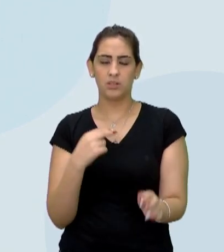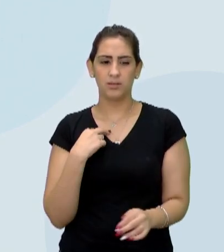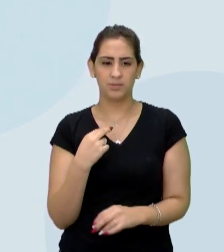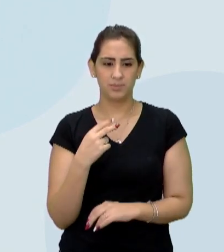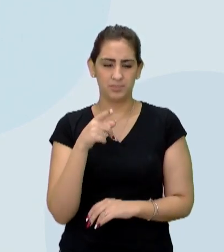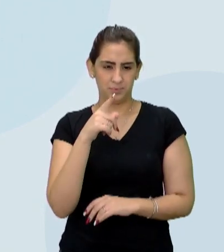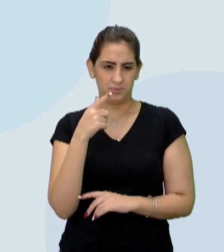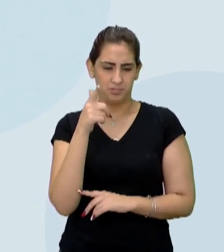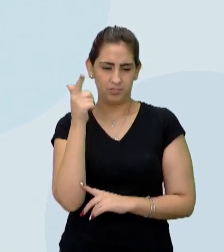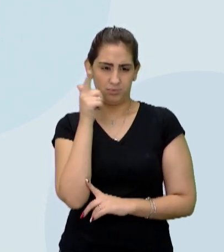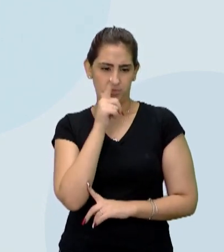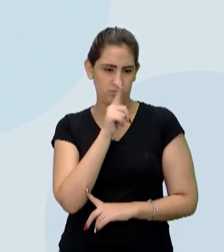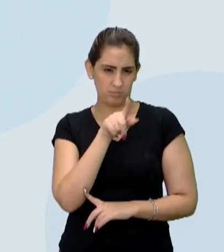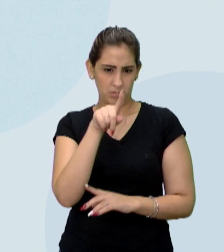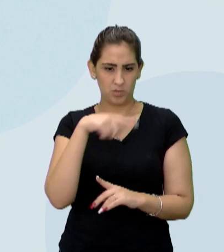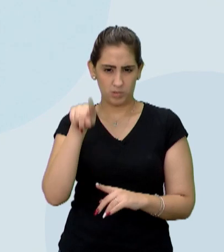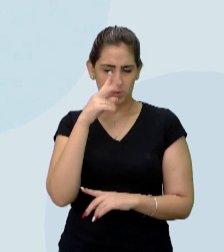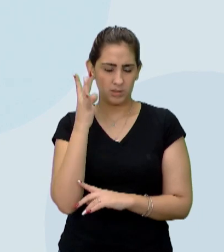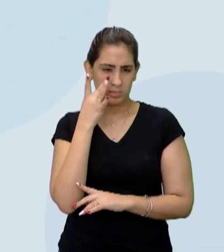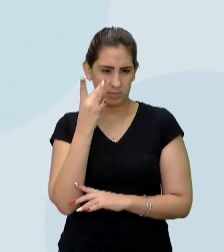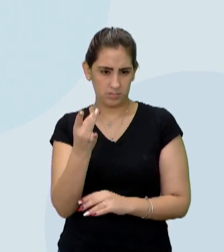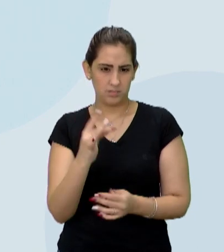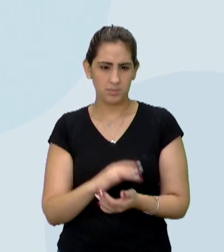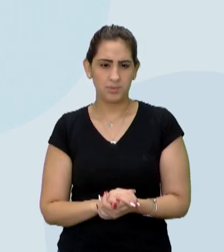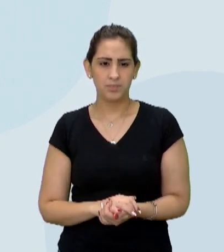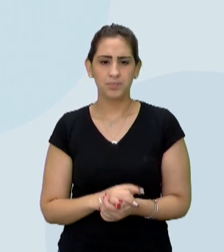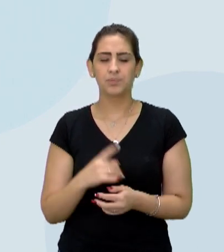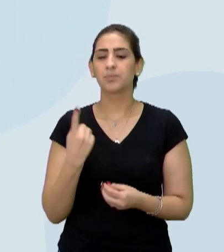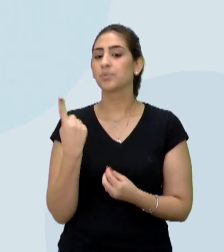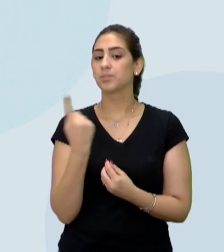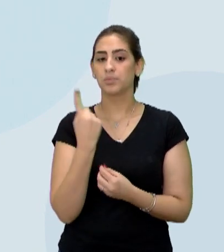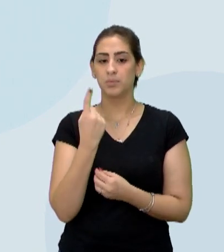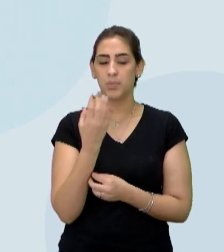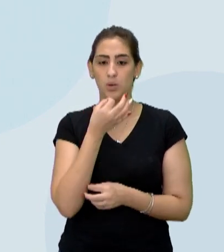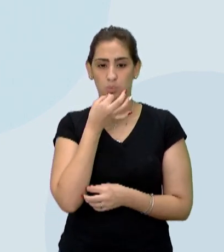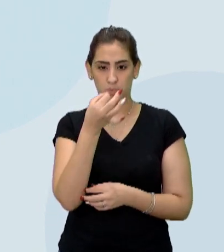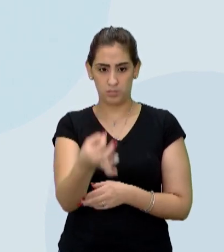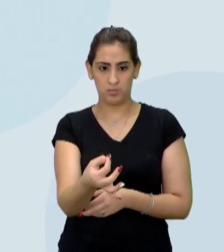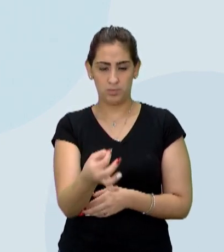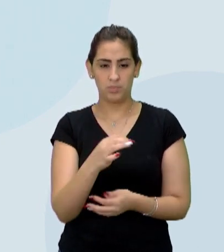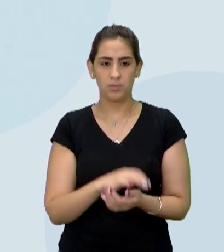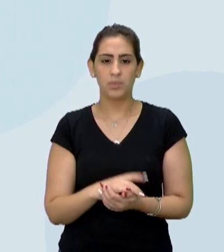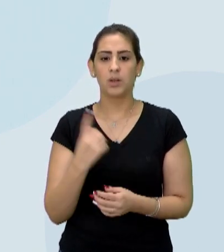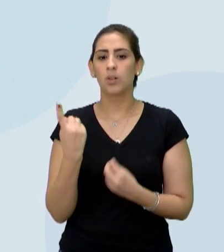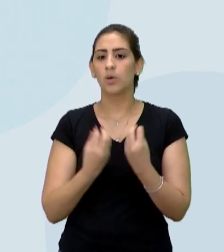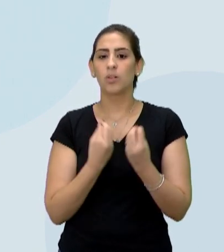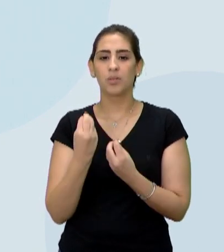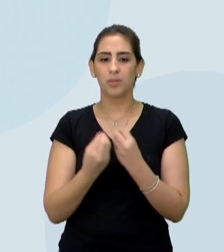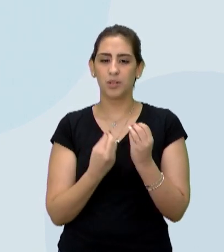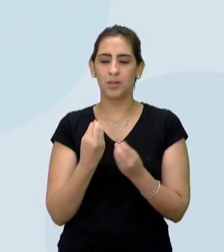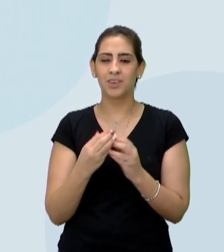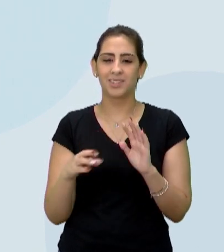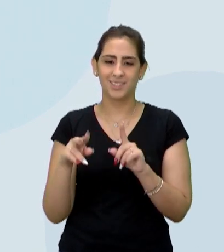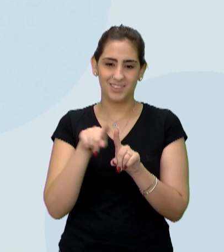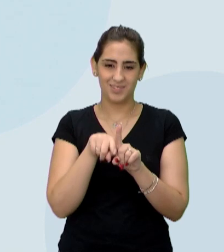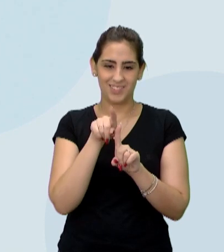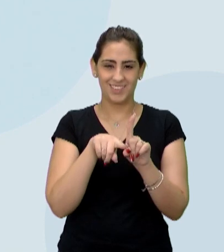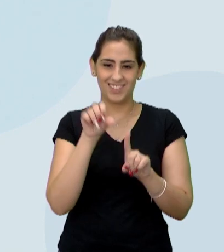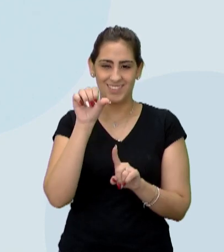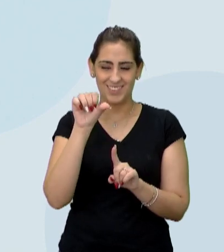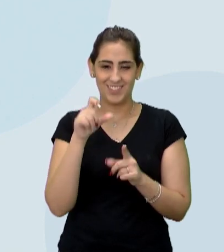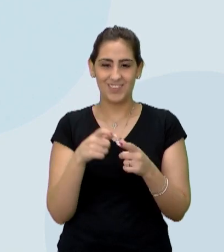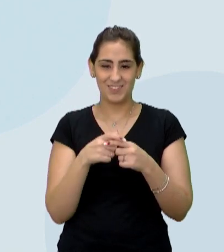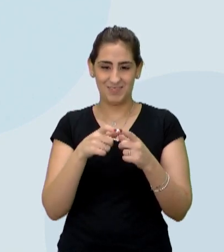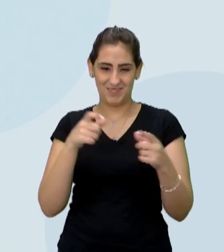para subir para vocês, tá bom? Então vamos lá. Primeiro um comentário. Como a temperatura é 9 graus maior do